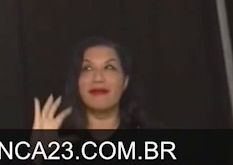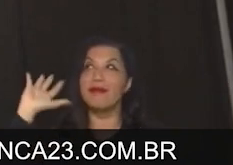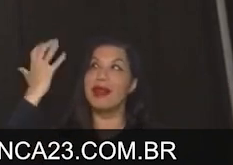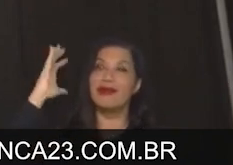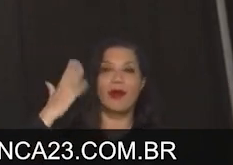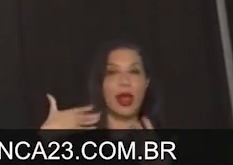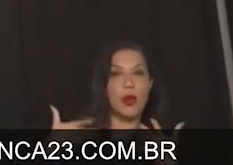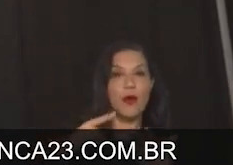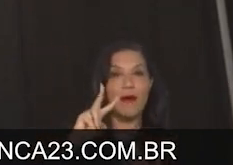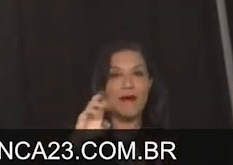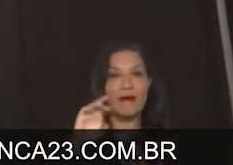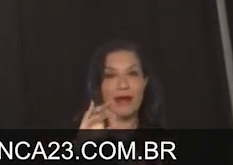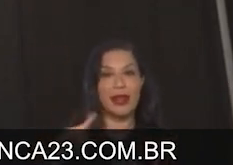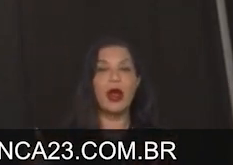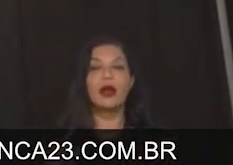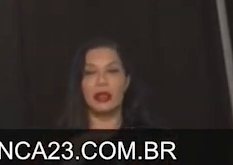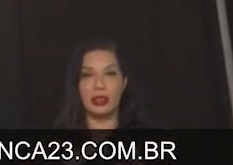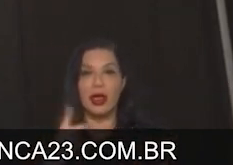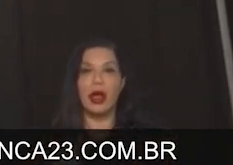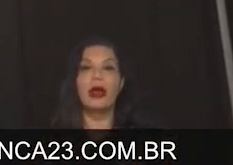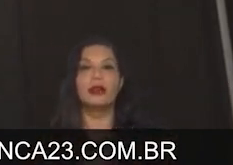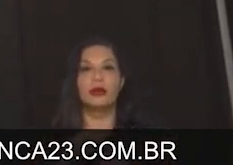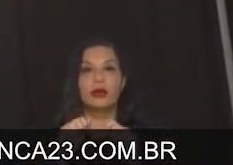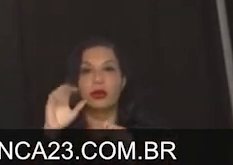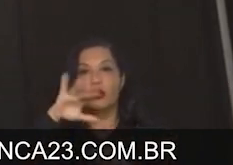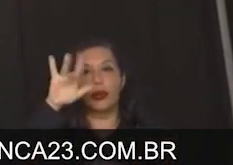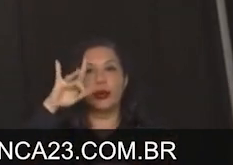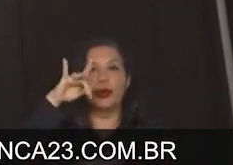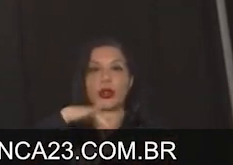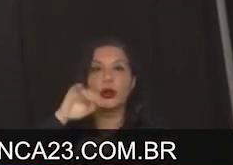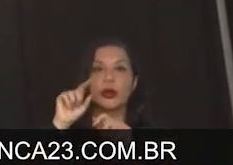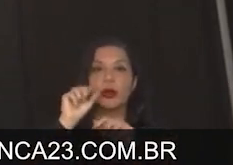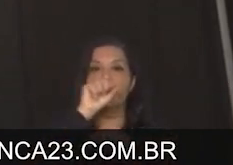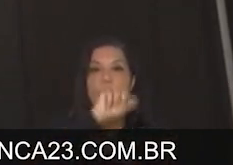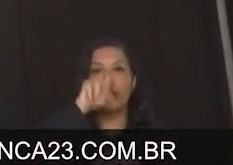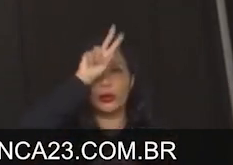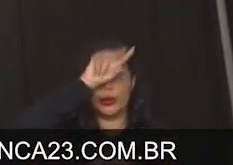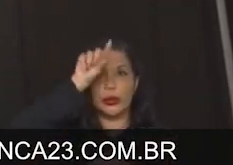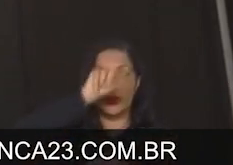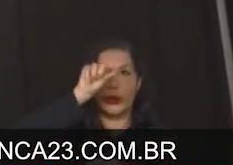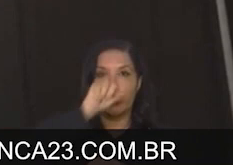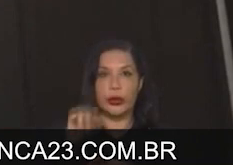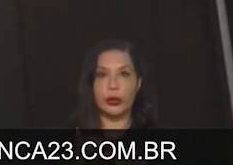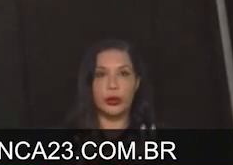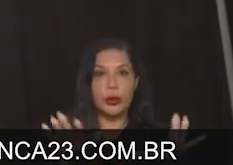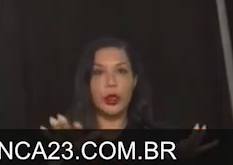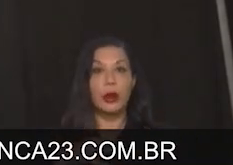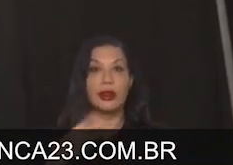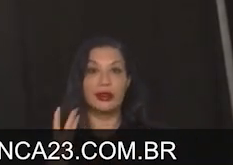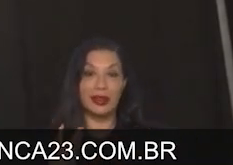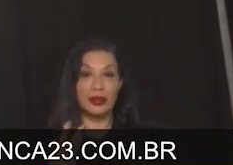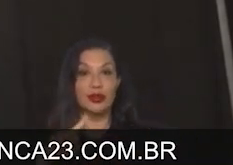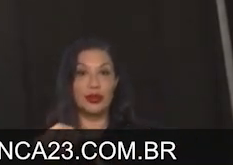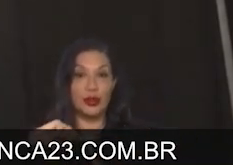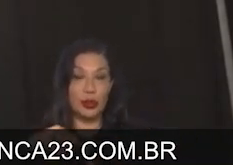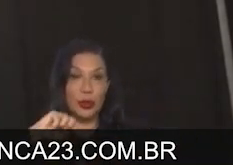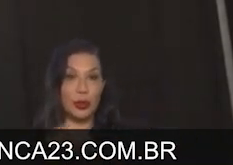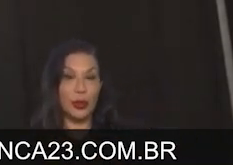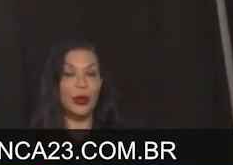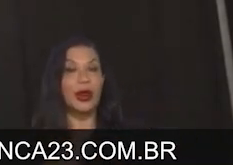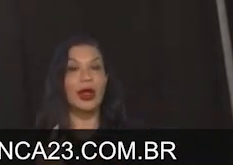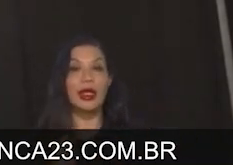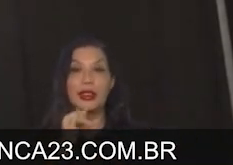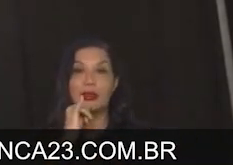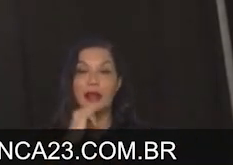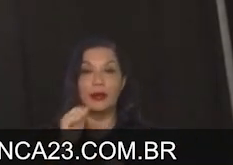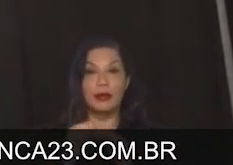gente vê esse aumento da quantidade de mosquitos. Então, agora, com um terceiro sorotipo, se de fato ele se disseminar